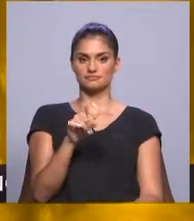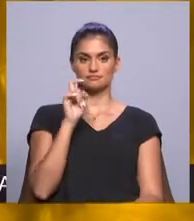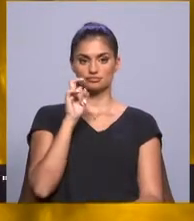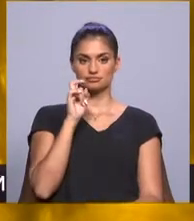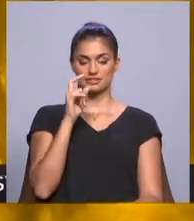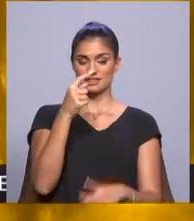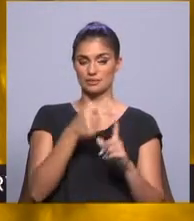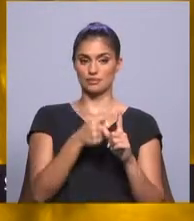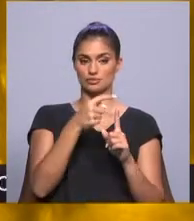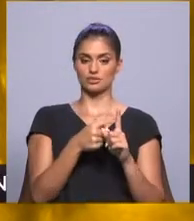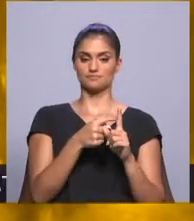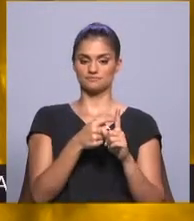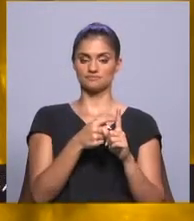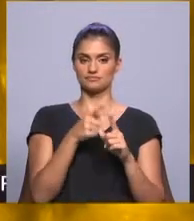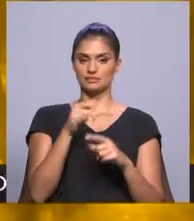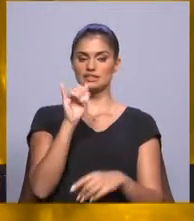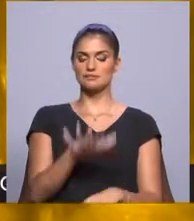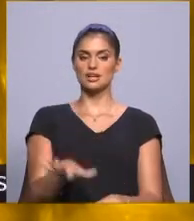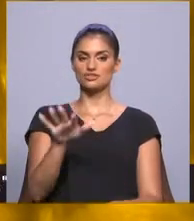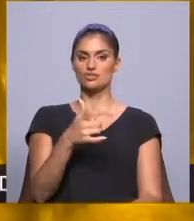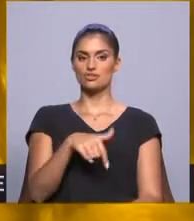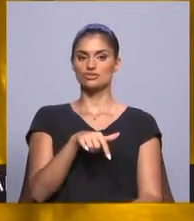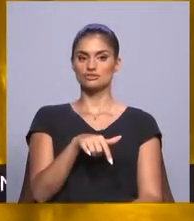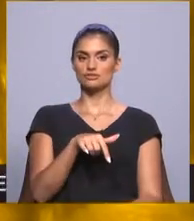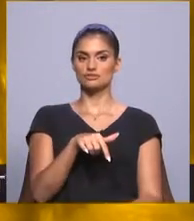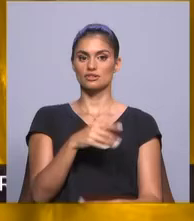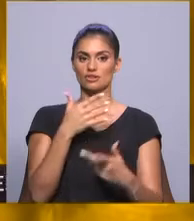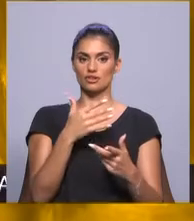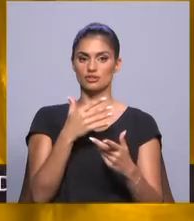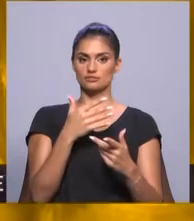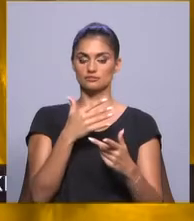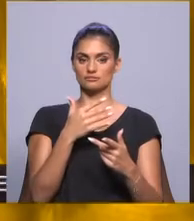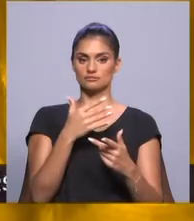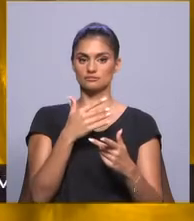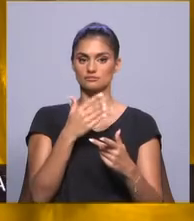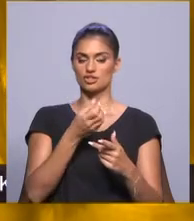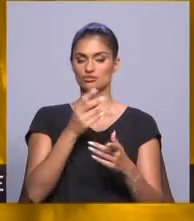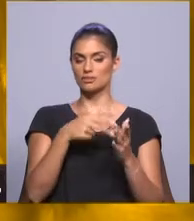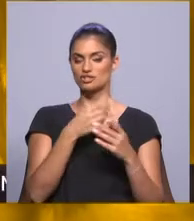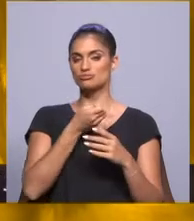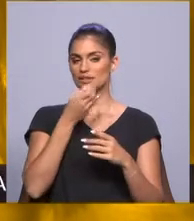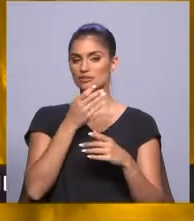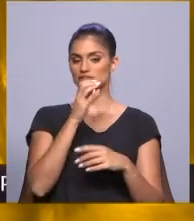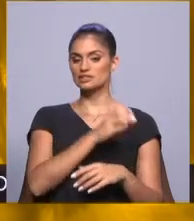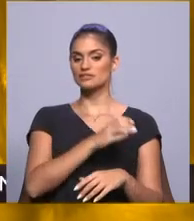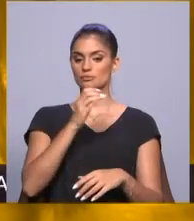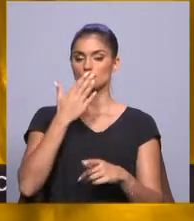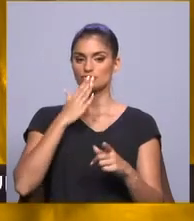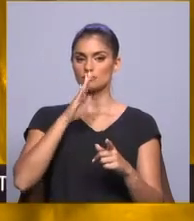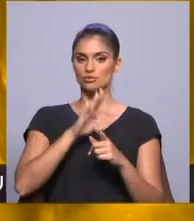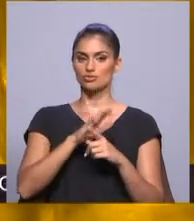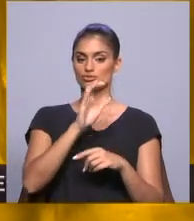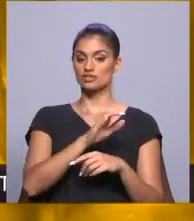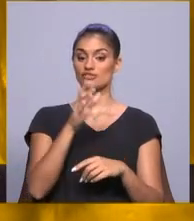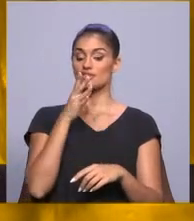E nestas imagens, nós estamos à espera agora que sejam descodificadas cientificamente, nós podemos ver, por exemplo, olha, aquilo que os cientistas chamam